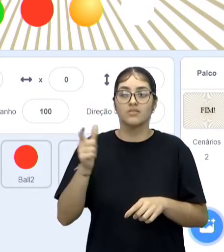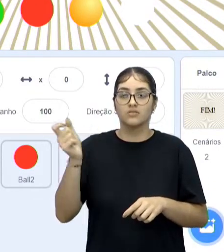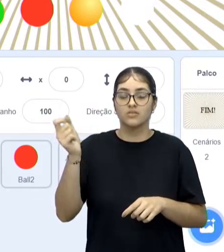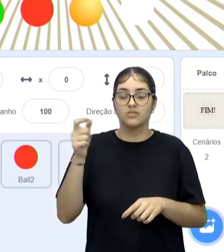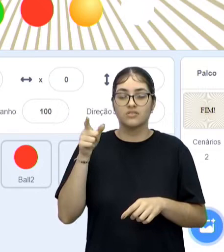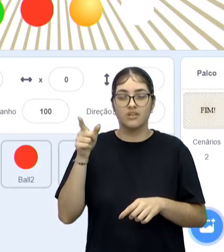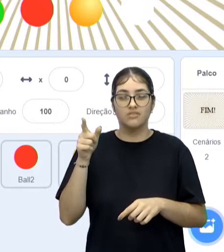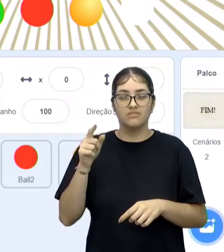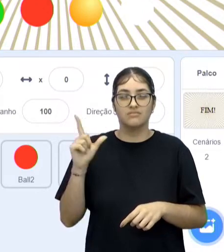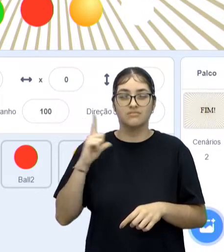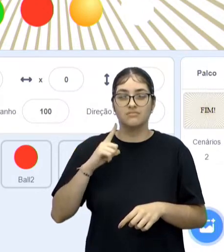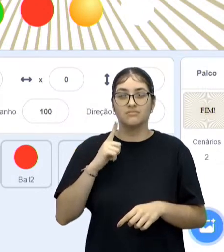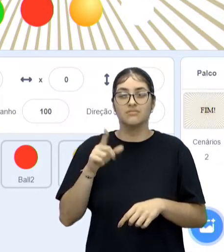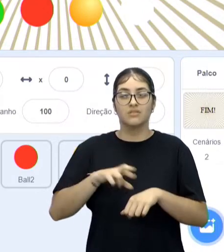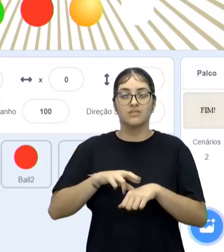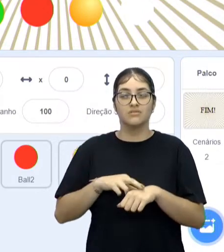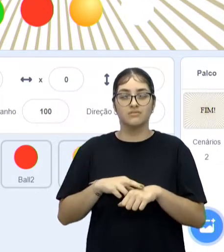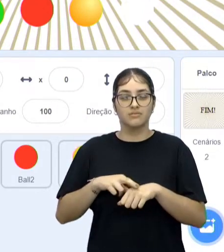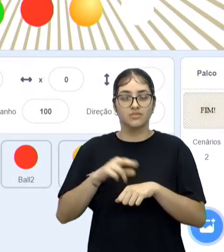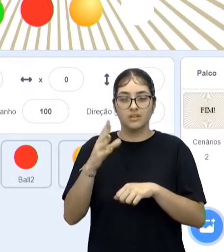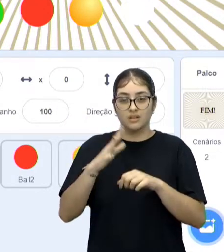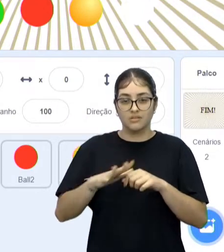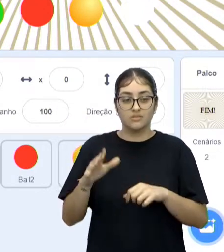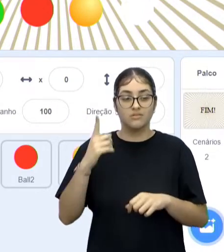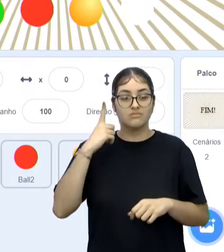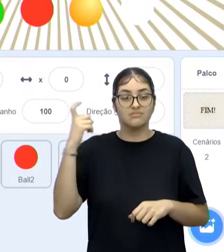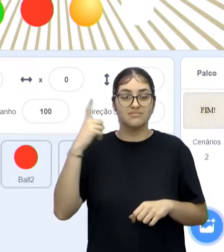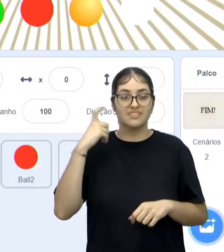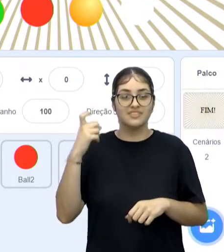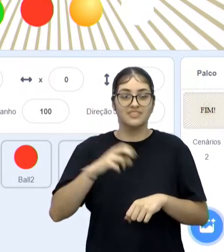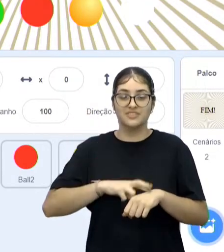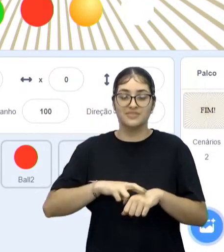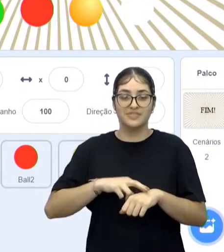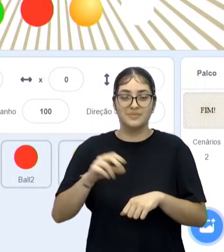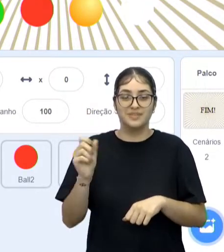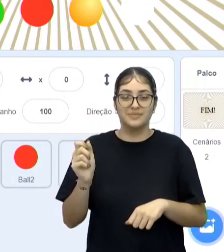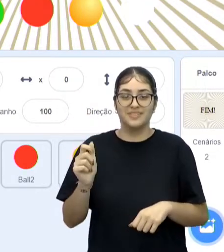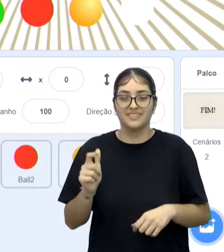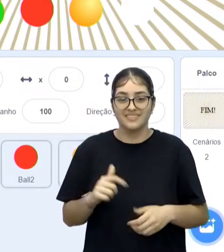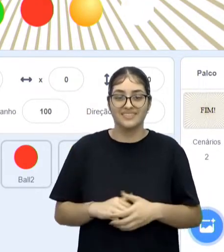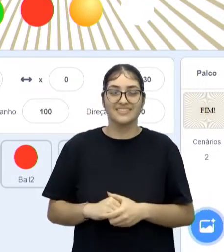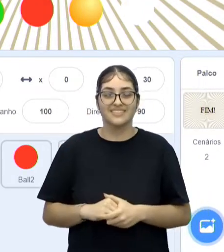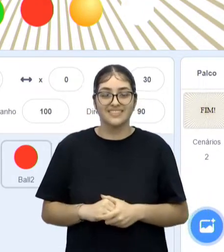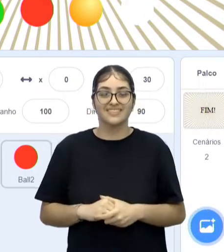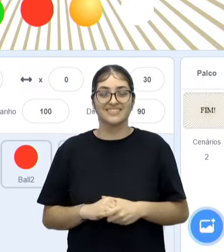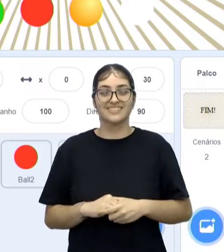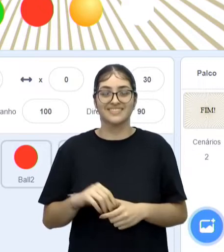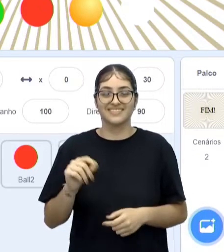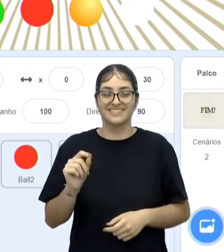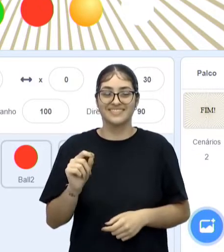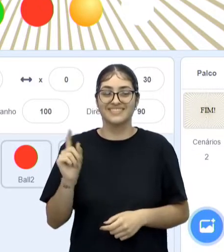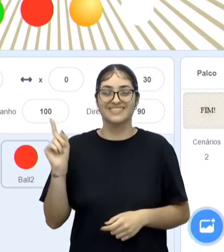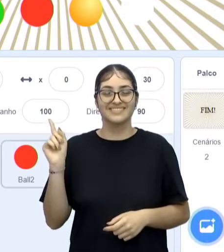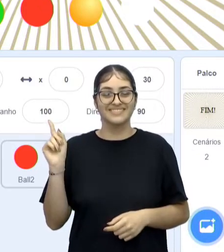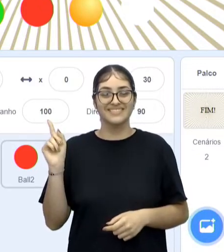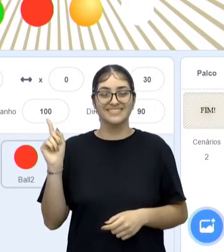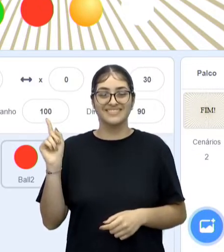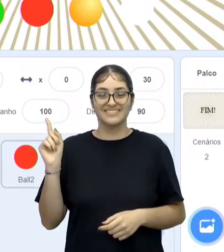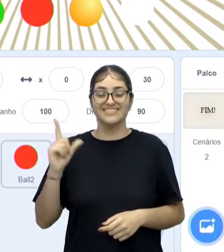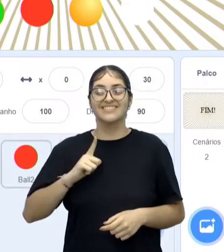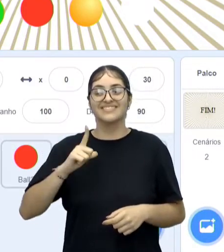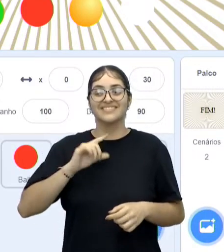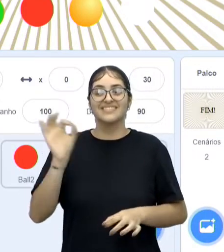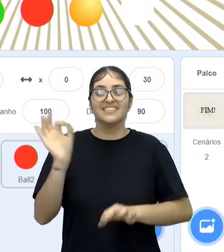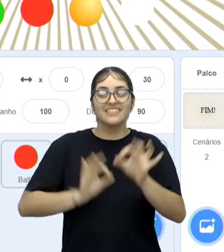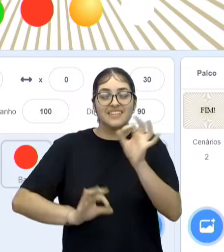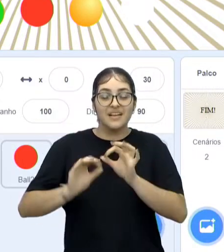né? Um lilás, né? Meio roseado, né? Olha esse aqui, o laranjinha. O laranjinha são os controles, né? E aí você vai